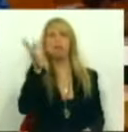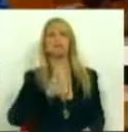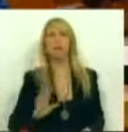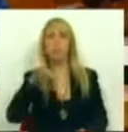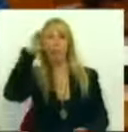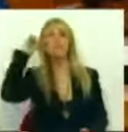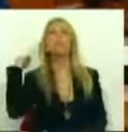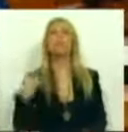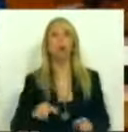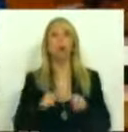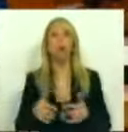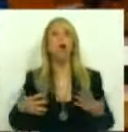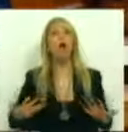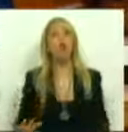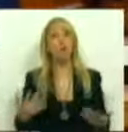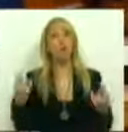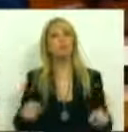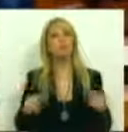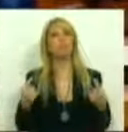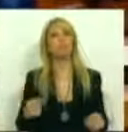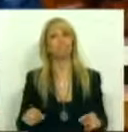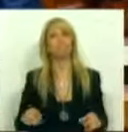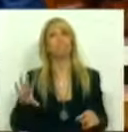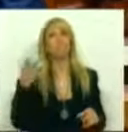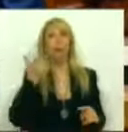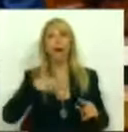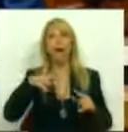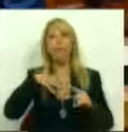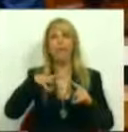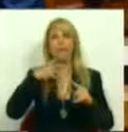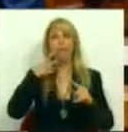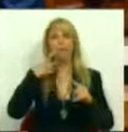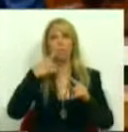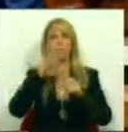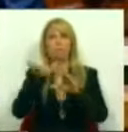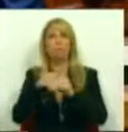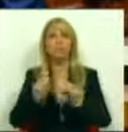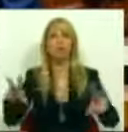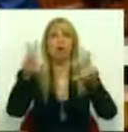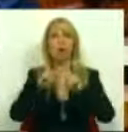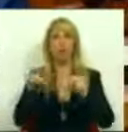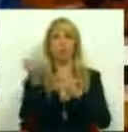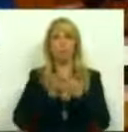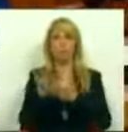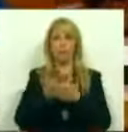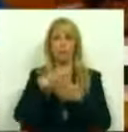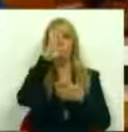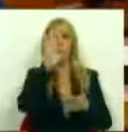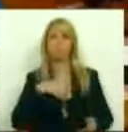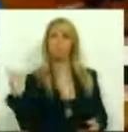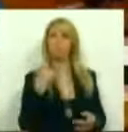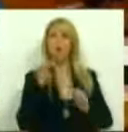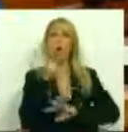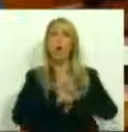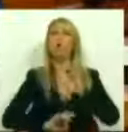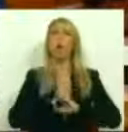das dificuldades que hoje se colocam quando querem entrar em novos mercados. Sabendo nós que na Europa não vamos